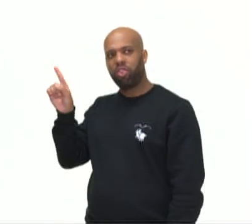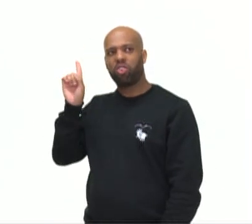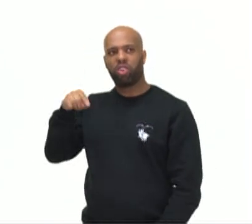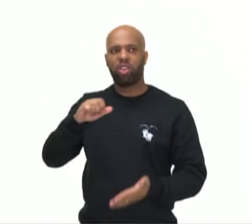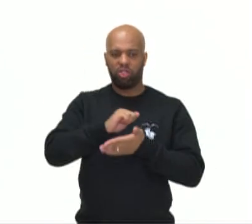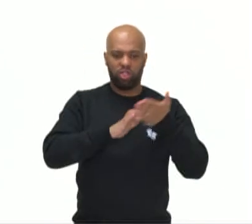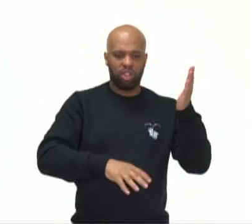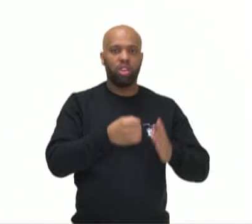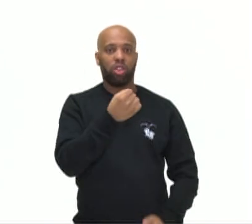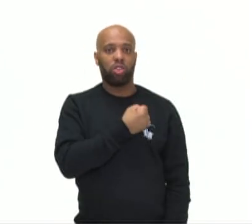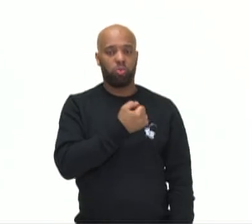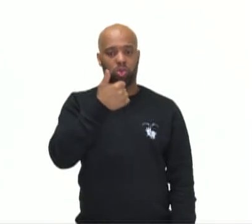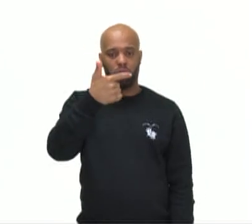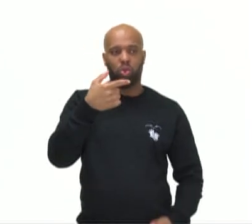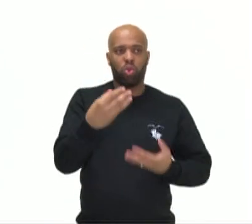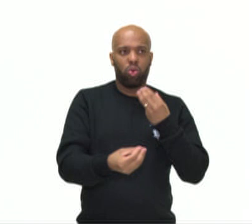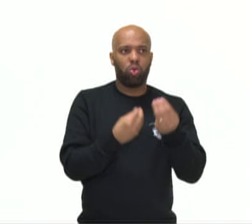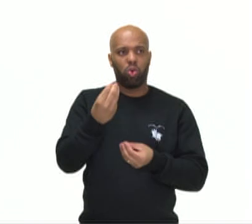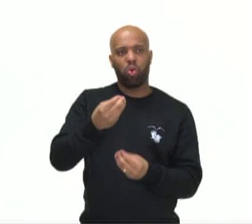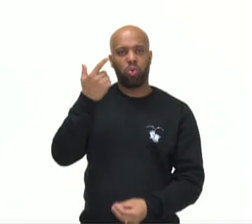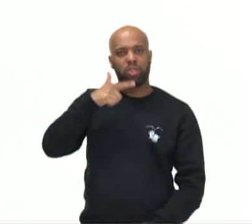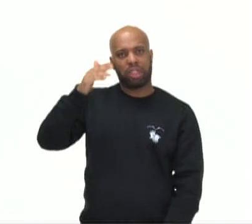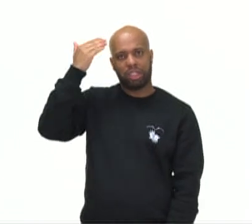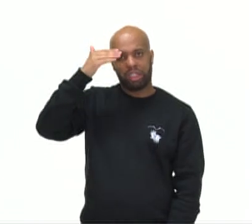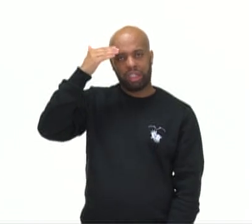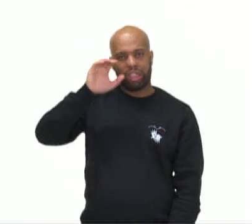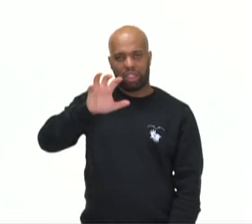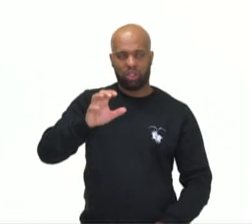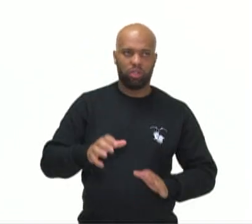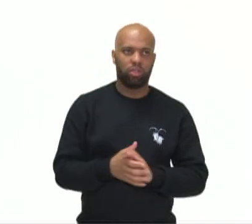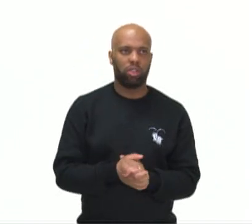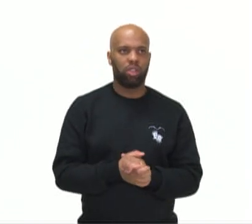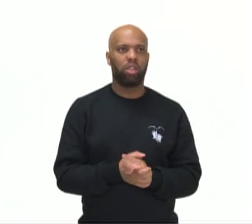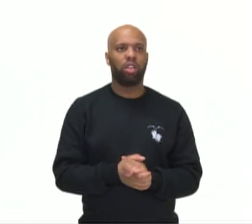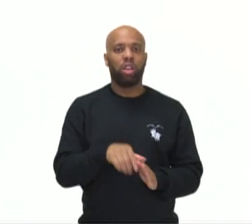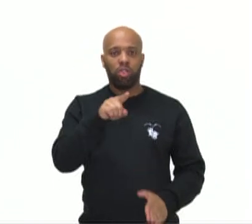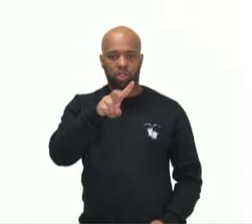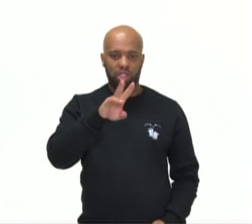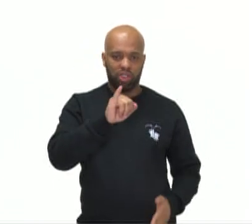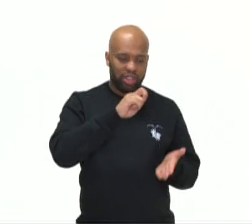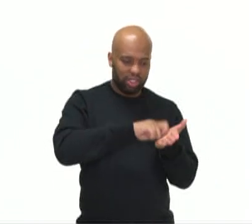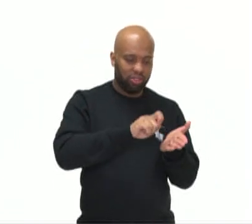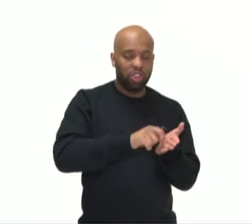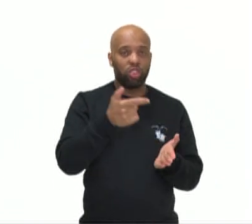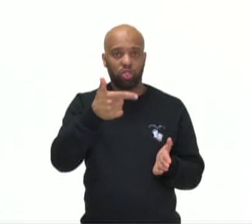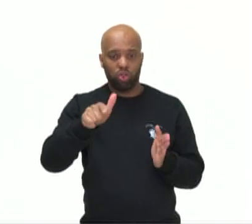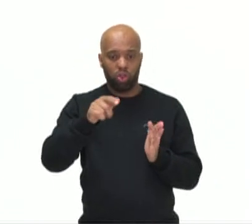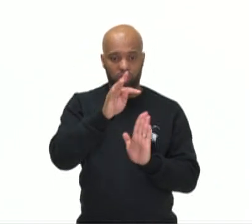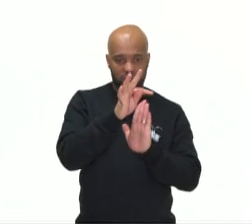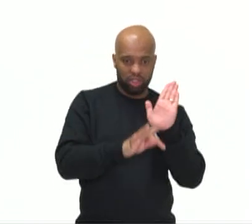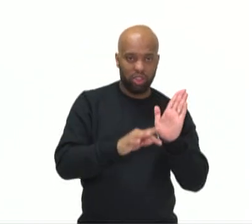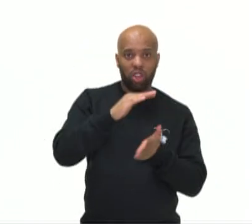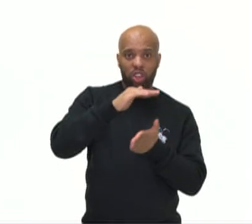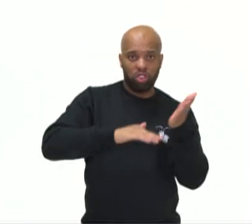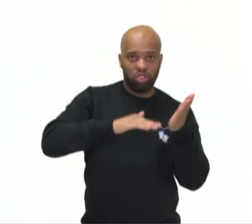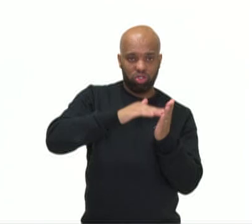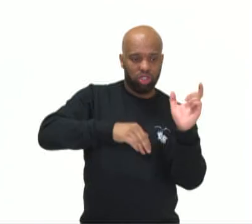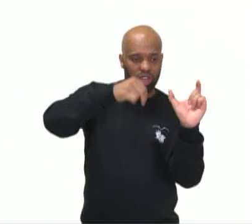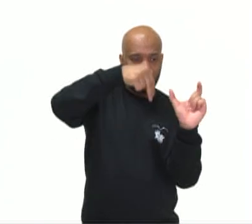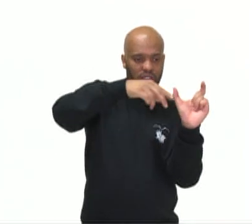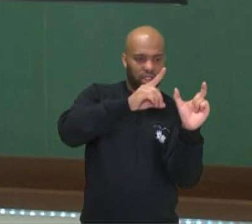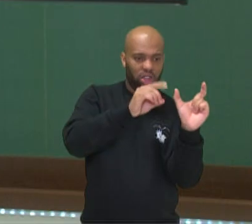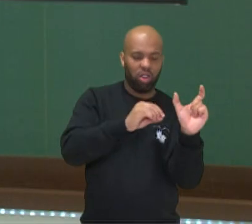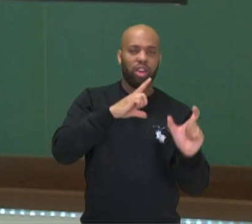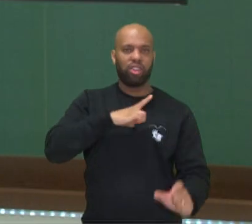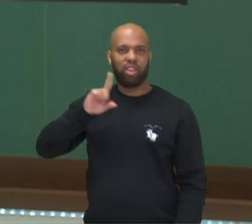na atividade 2 como que a gente interpreta isso tudo, né? Reescreva o texto eliminando o gerundismo